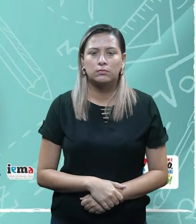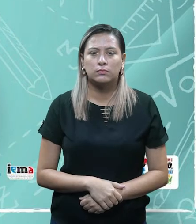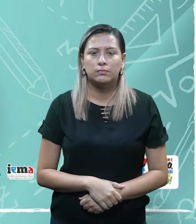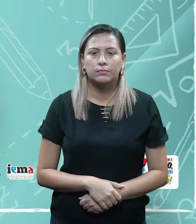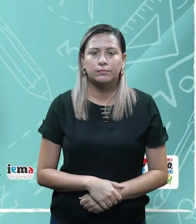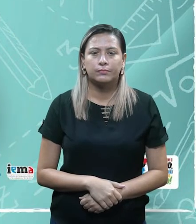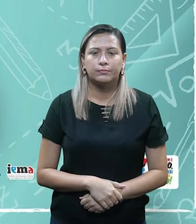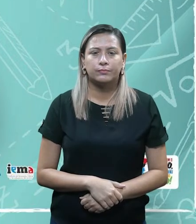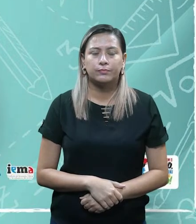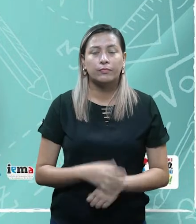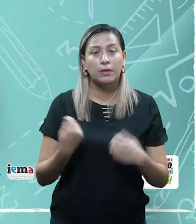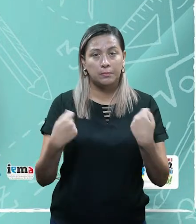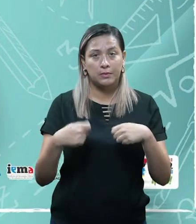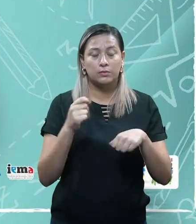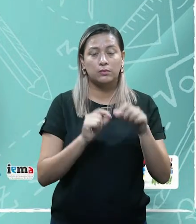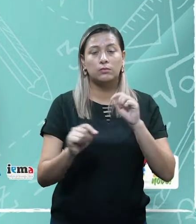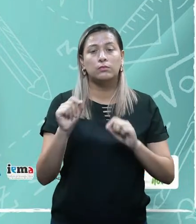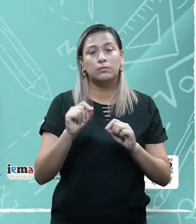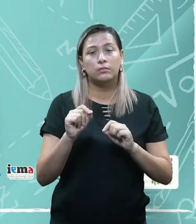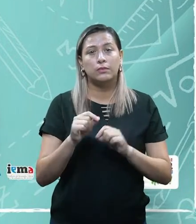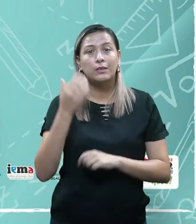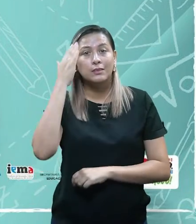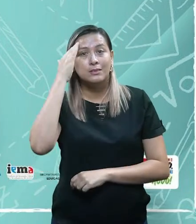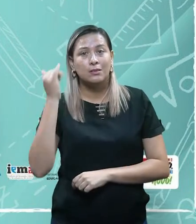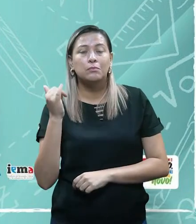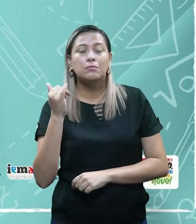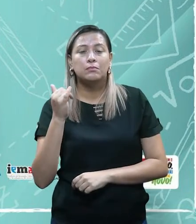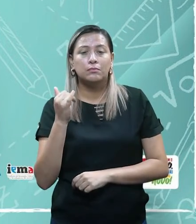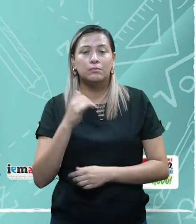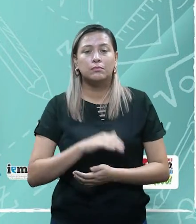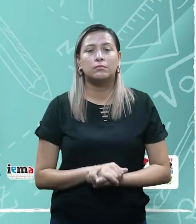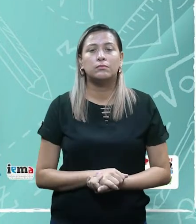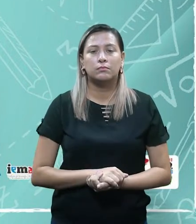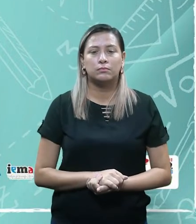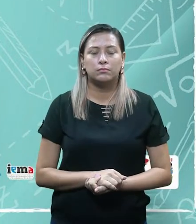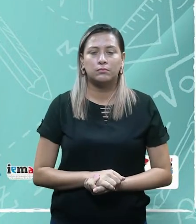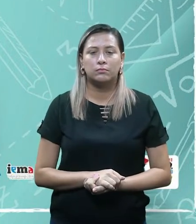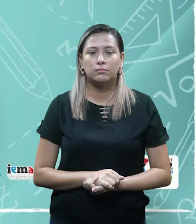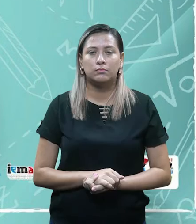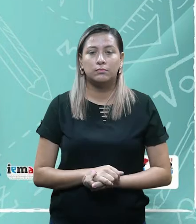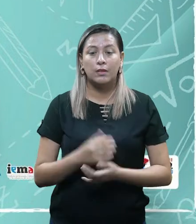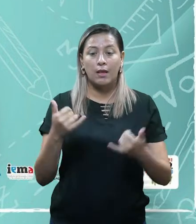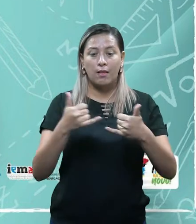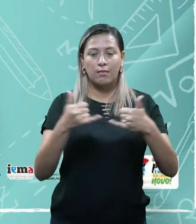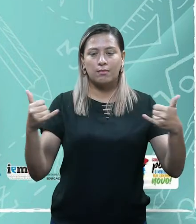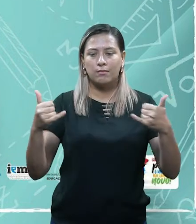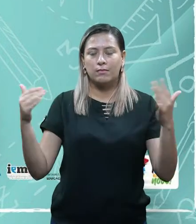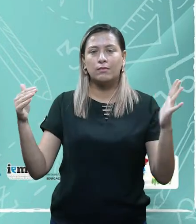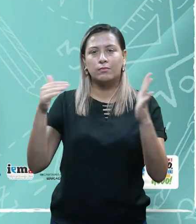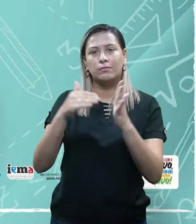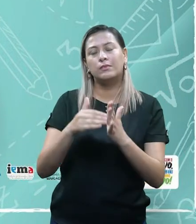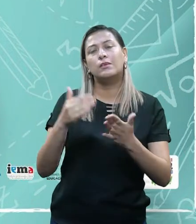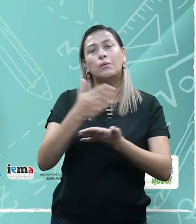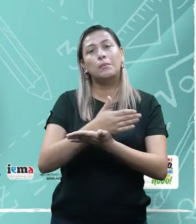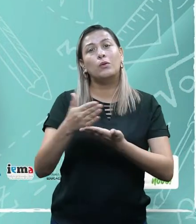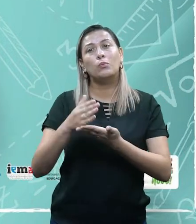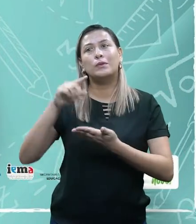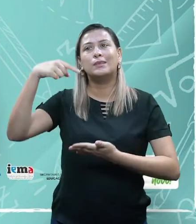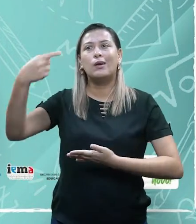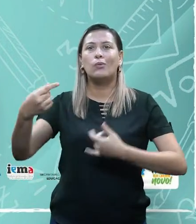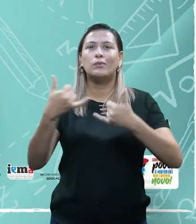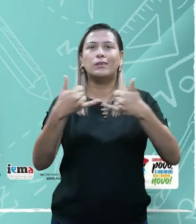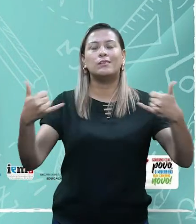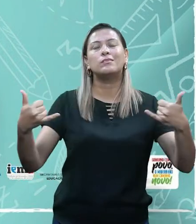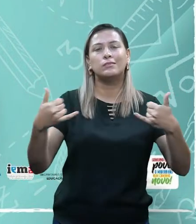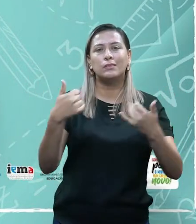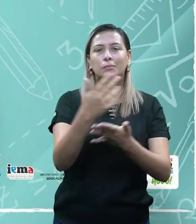Você precisaria ter noção de onde terminaria determinada linha para você iniciar a outra, tá? E aí,